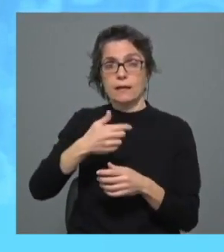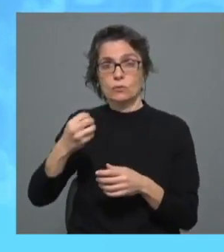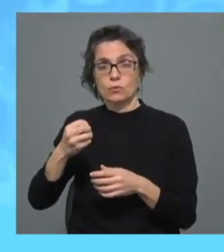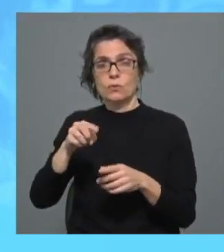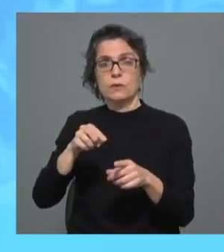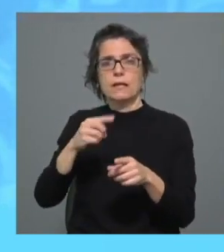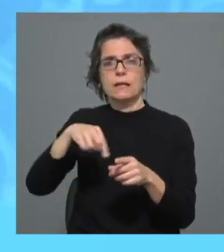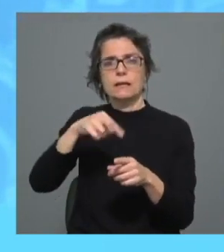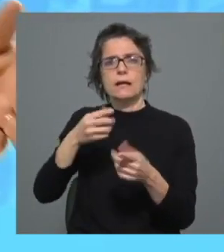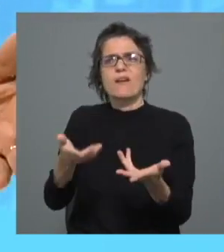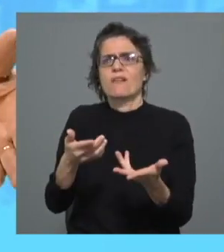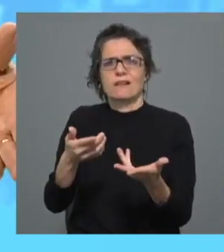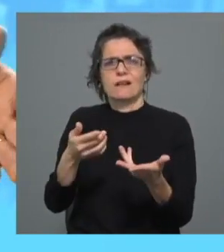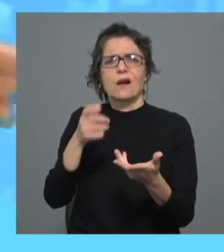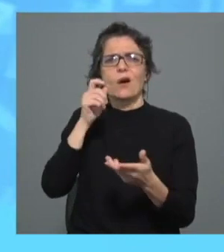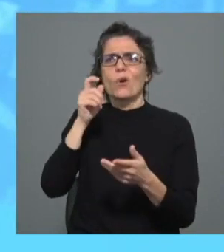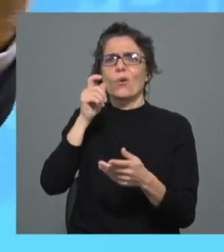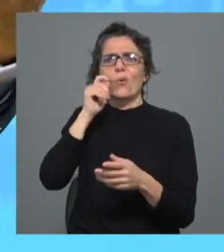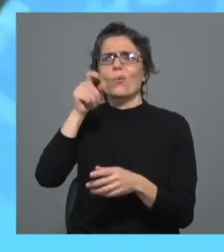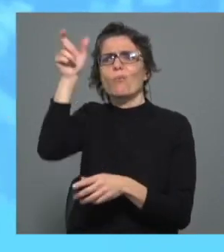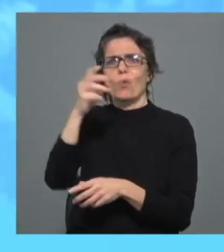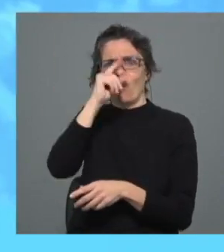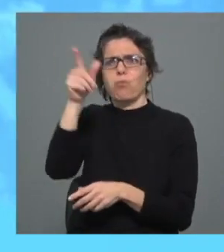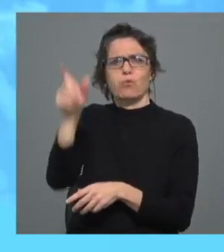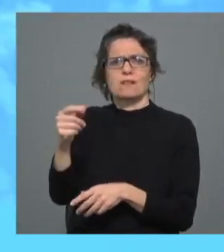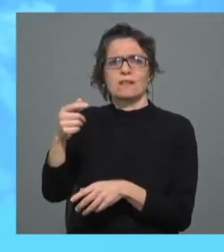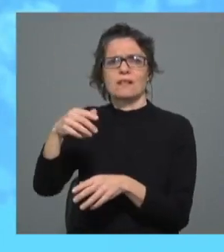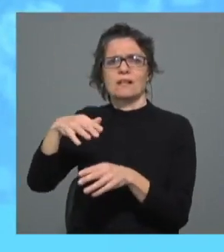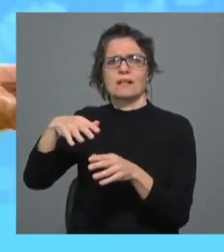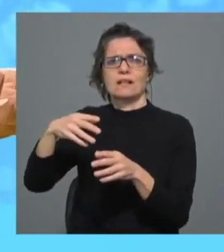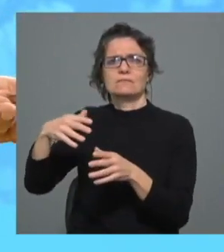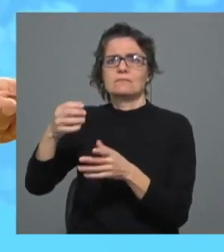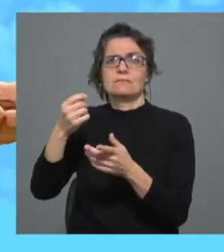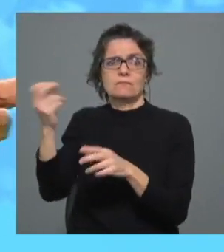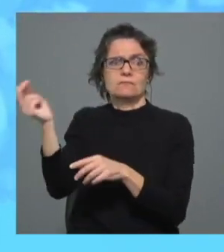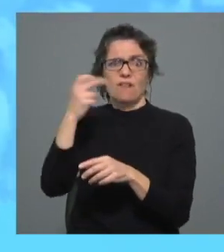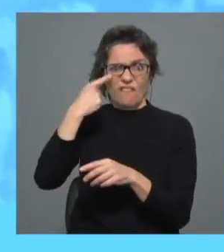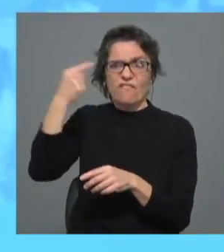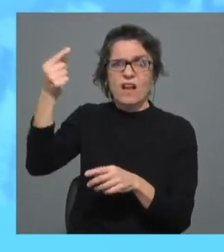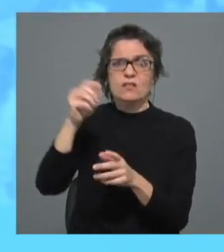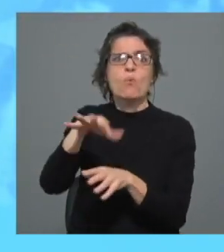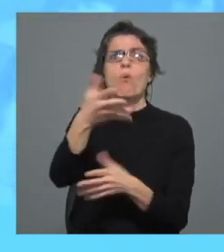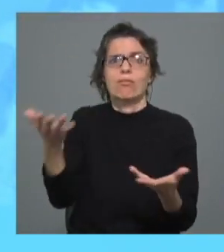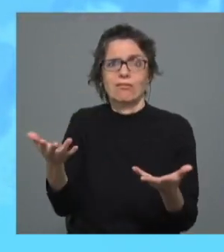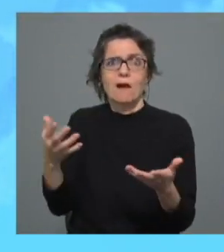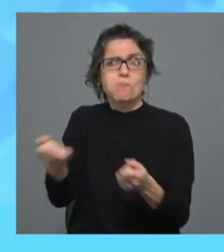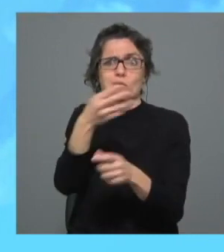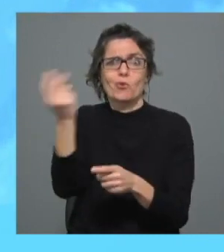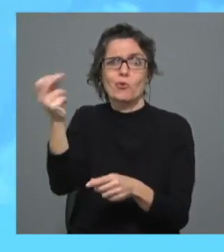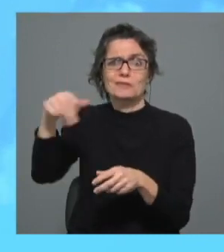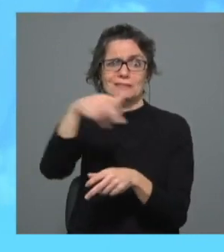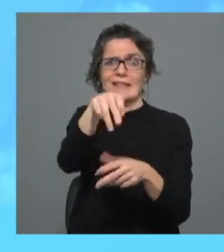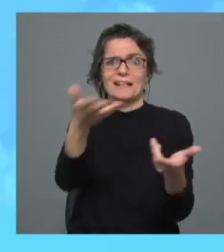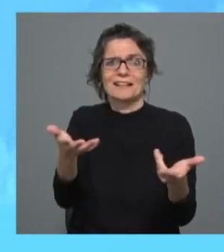Putin não consegue sequer ir à Crimeia ou ao Donbass. E o Sr. Biden vai a Kiev. A leitura está nisso. É de um contraste